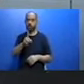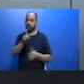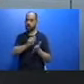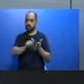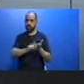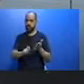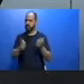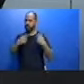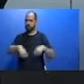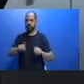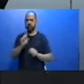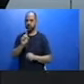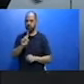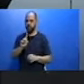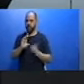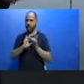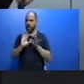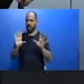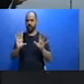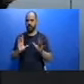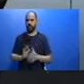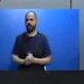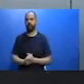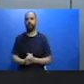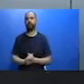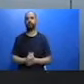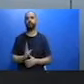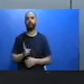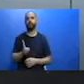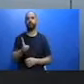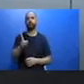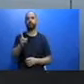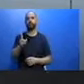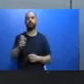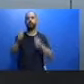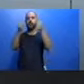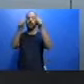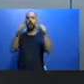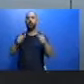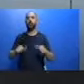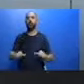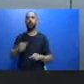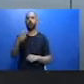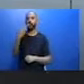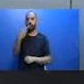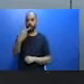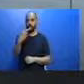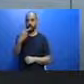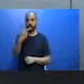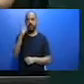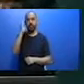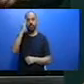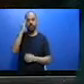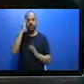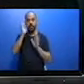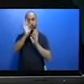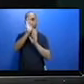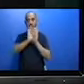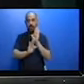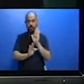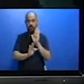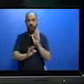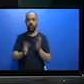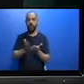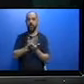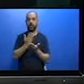necessário e continuando nós vamos para o nosso cartaz dois entender o texto na